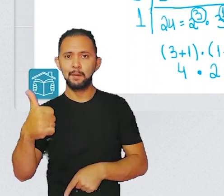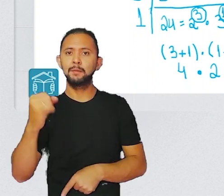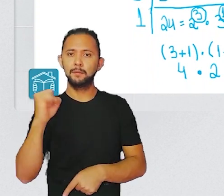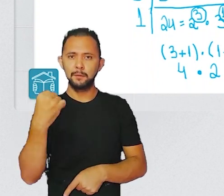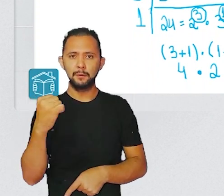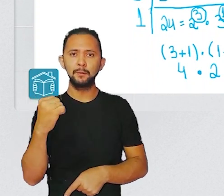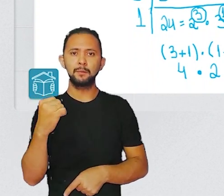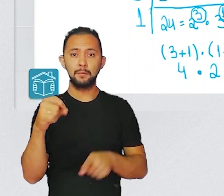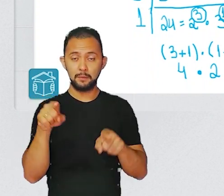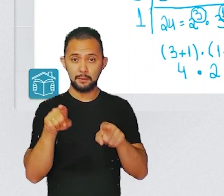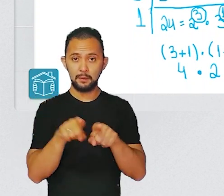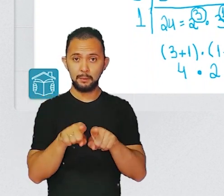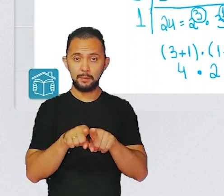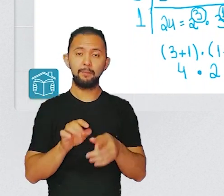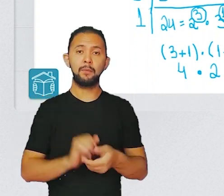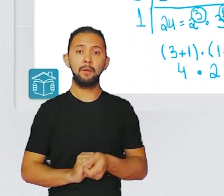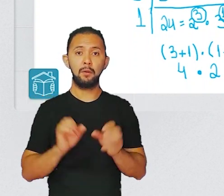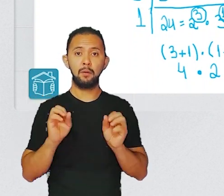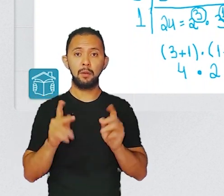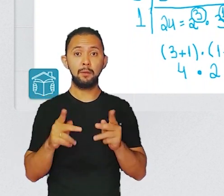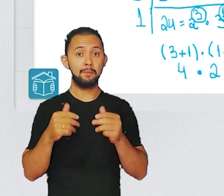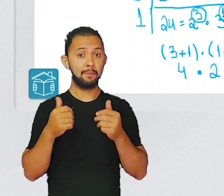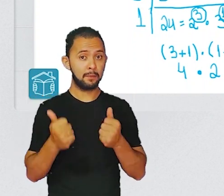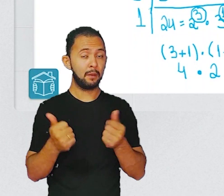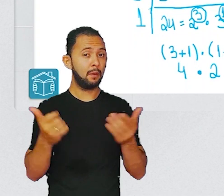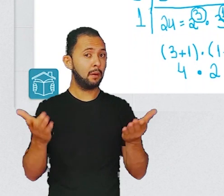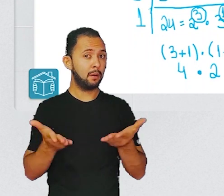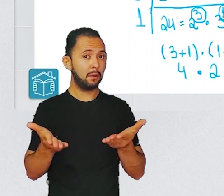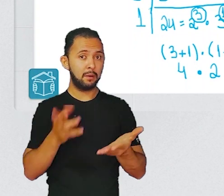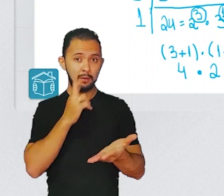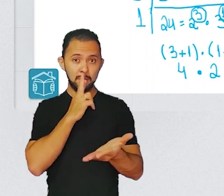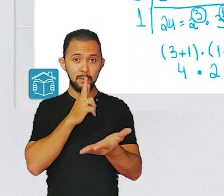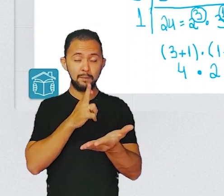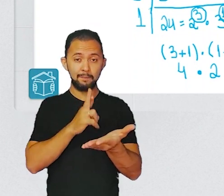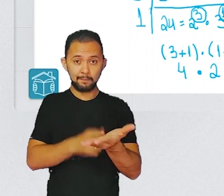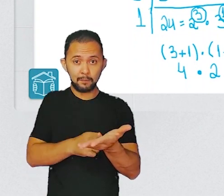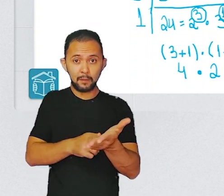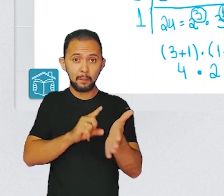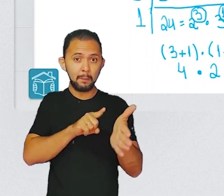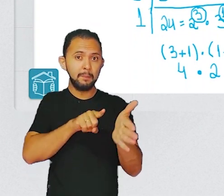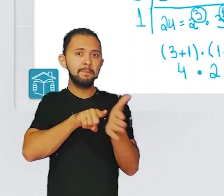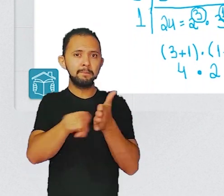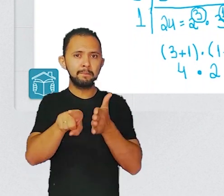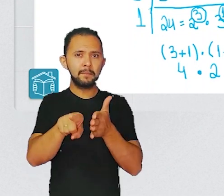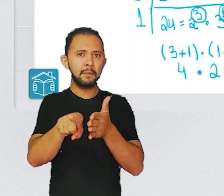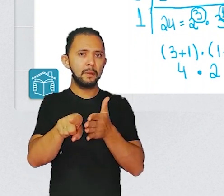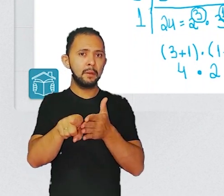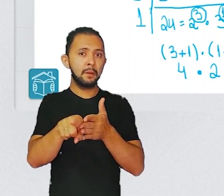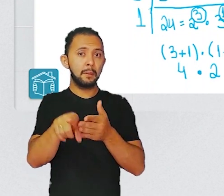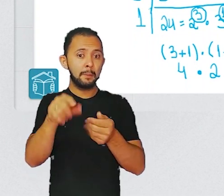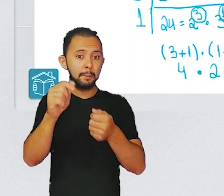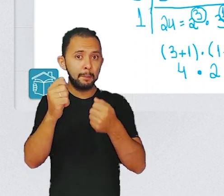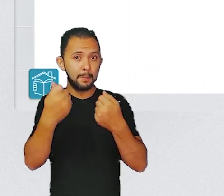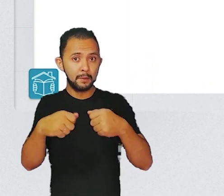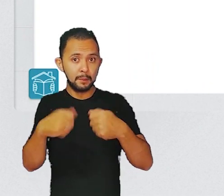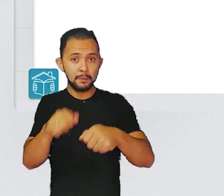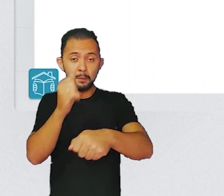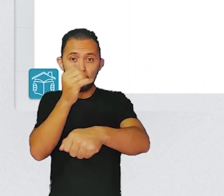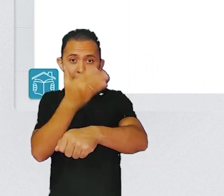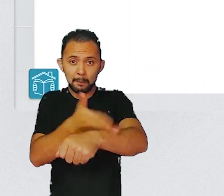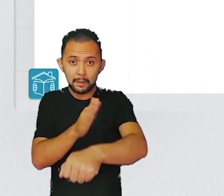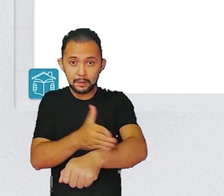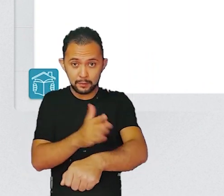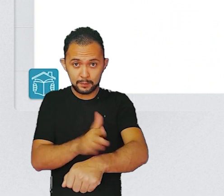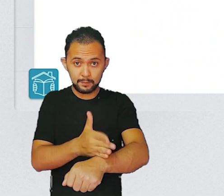os opostos. Tranquilo, show de bola. Agora nós vamos resolver uma questão que nós vamos ter que aplicar isso.